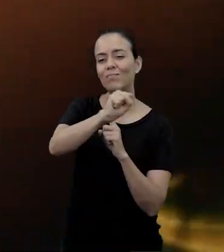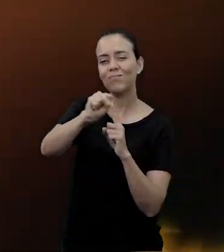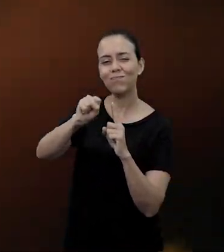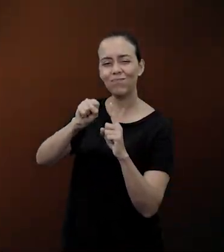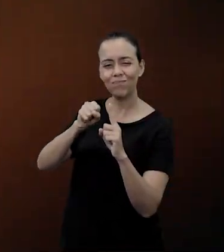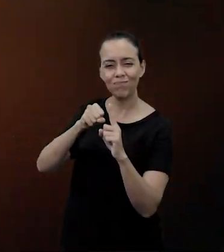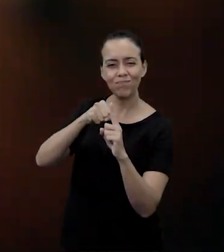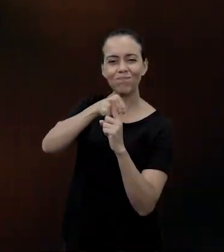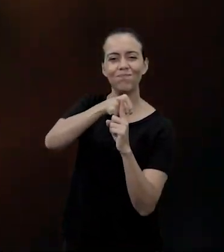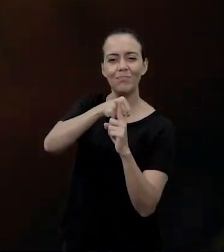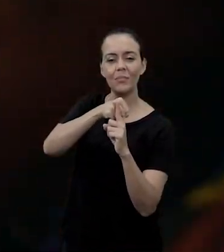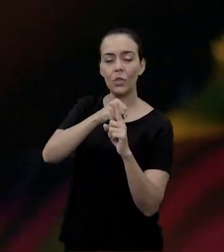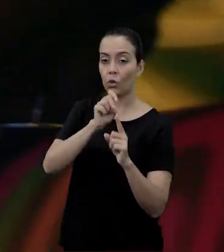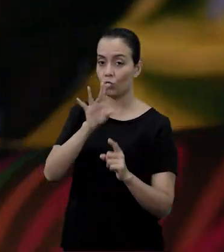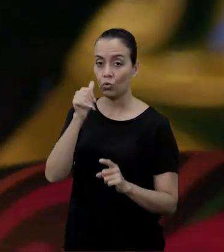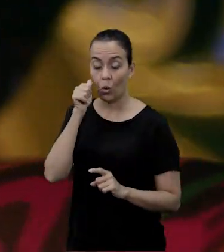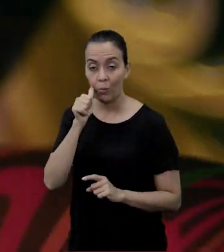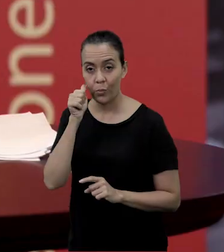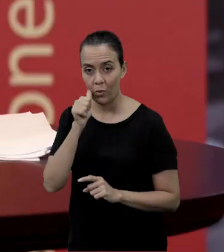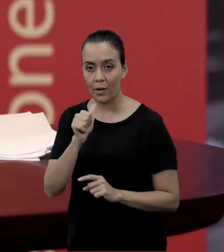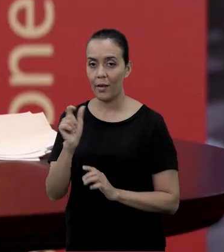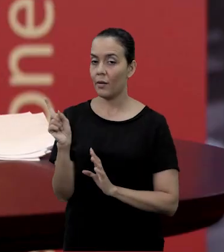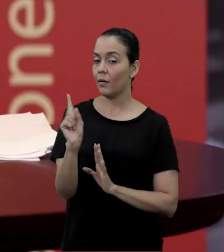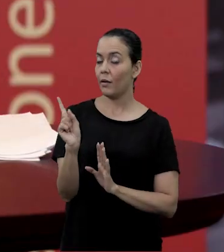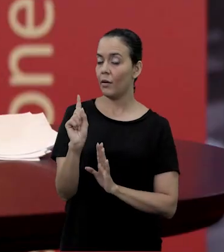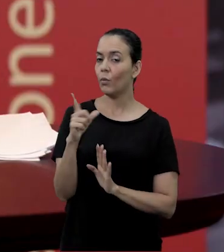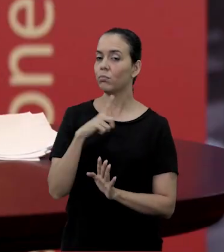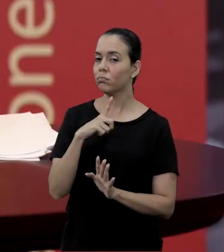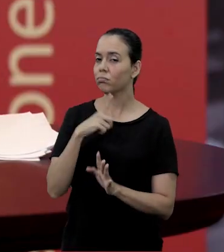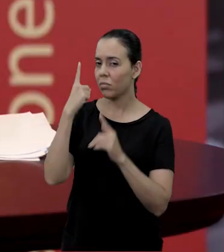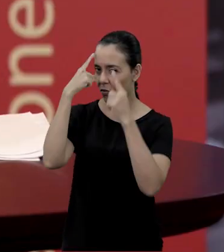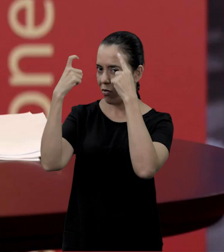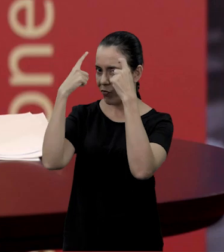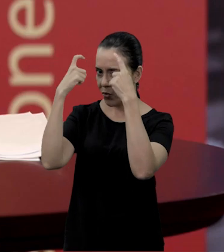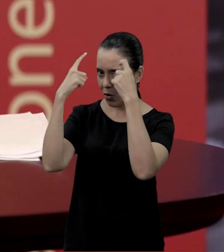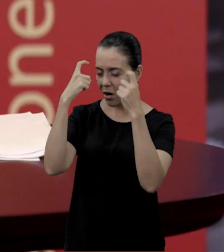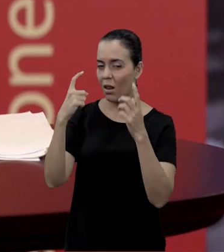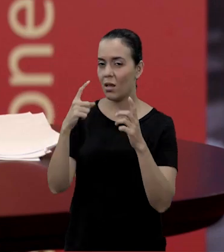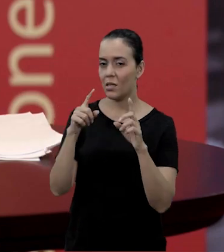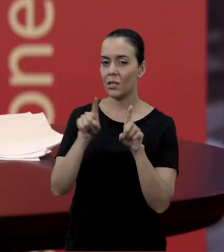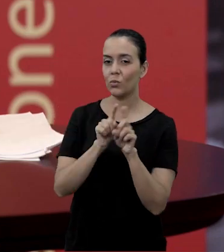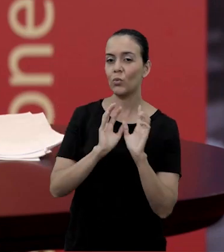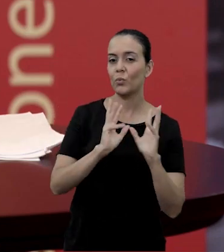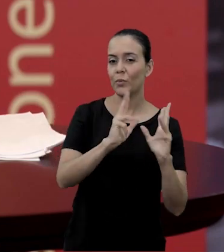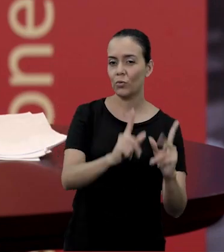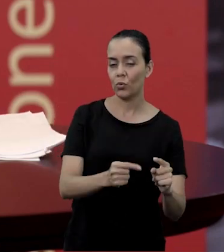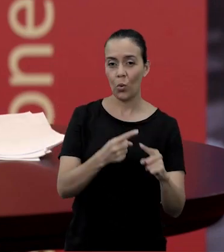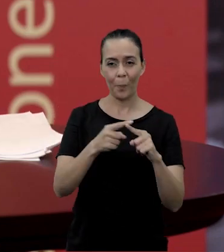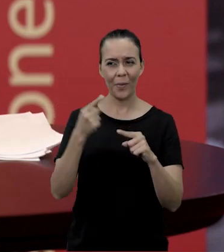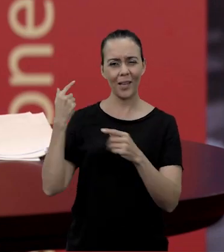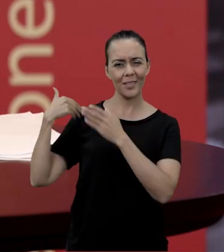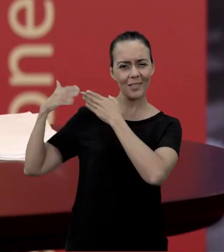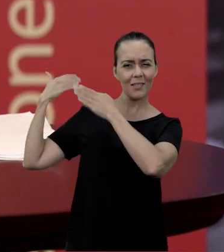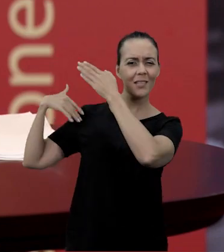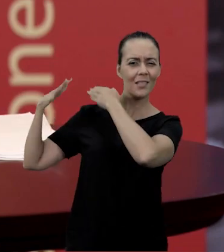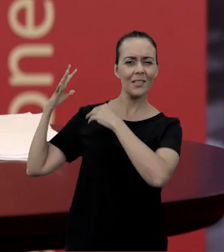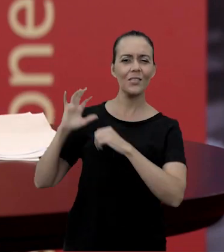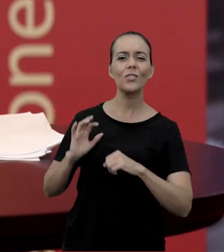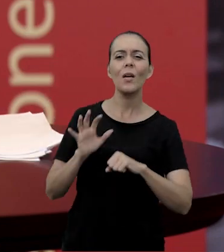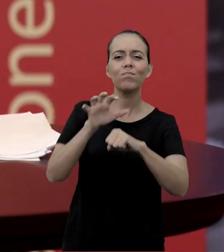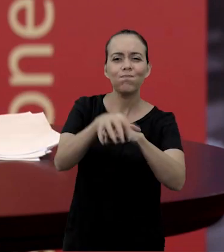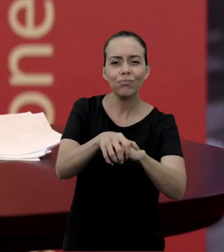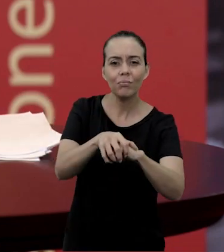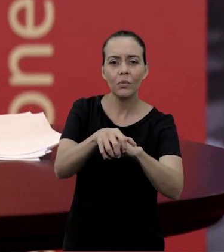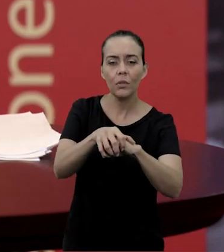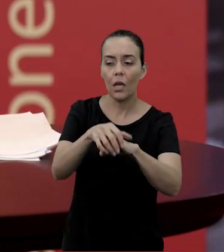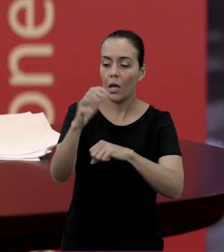não apenas nas mulheres. E aqui é interessante pensar que no projeto colonial a natureza deve